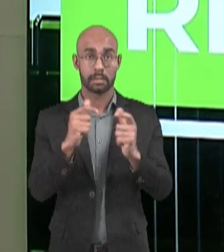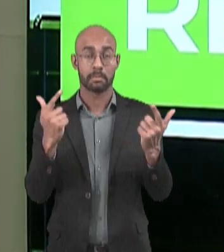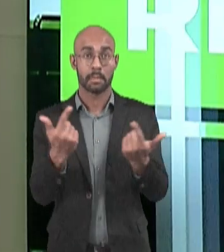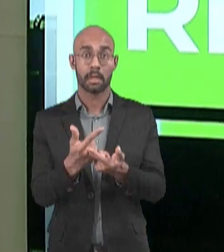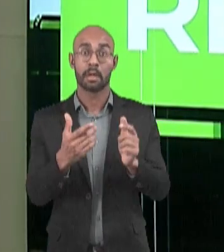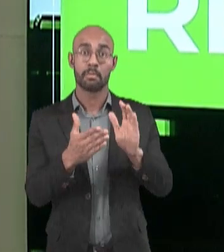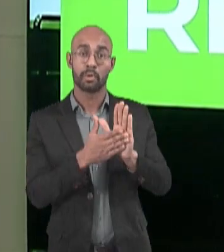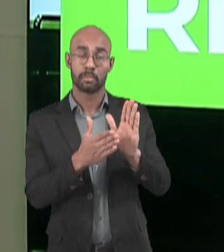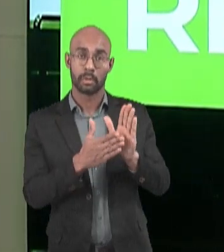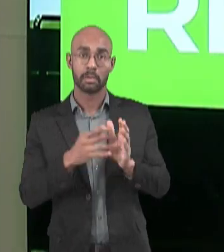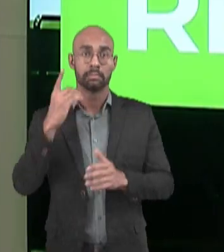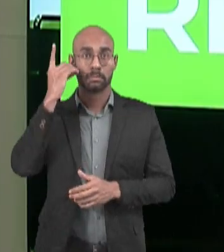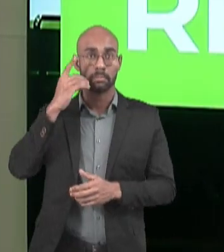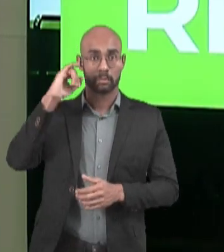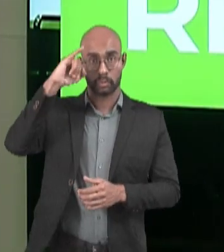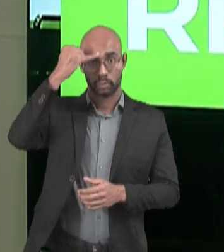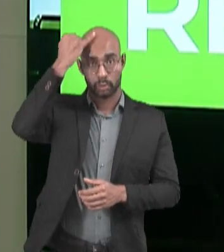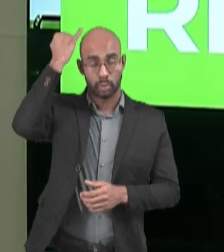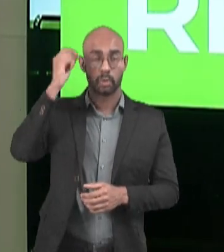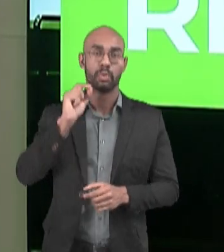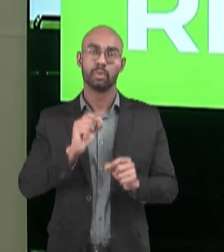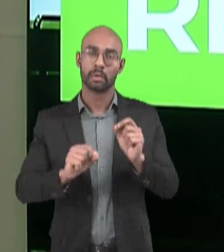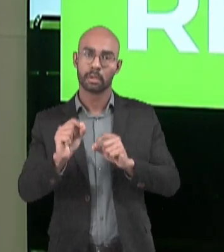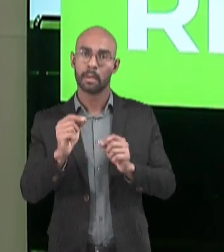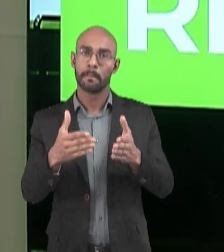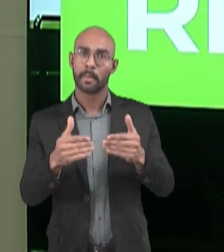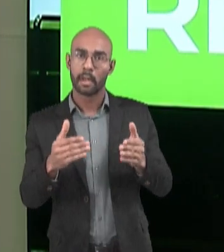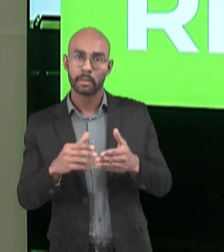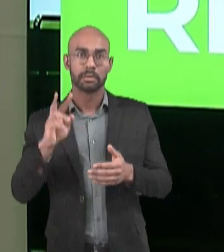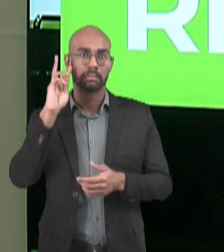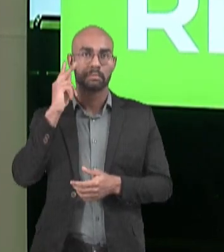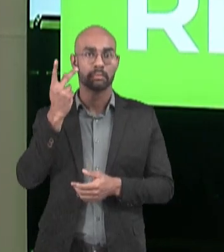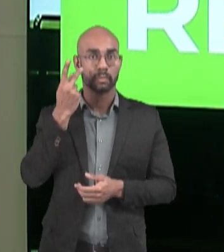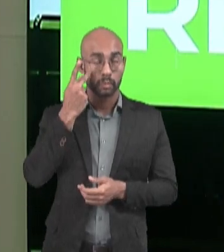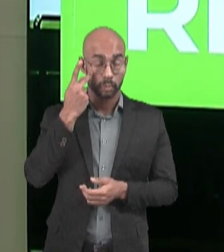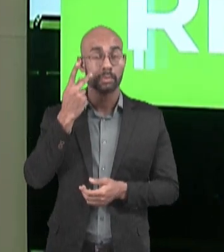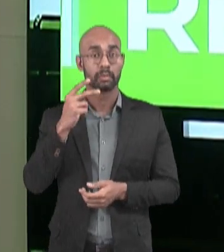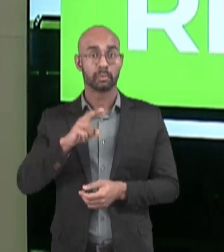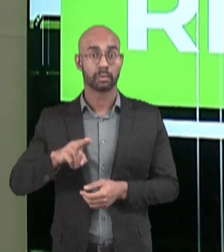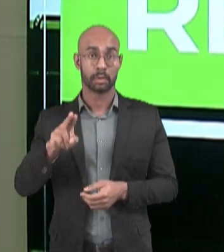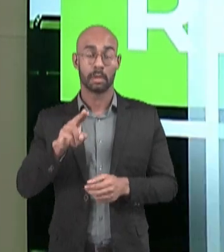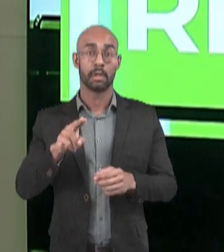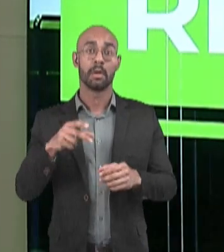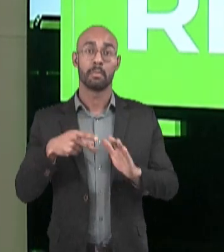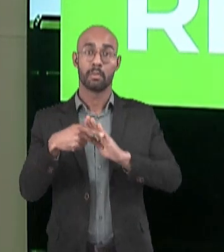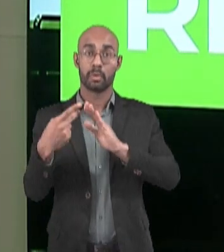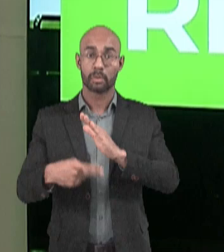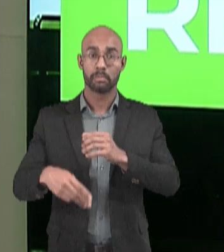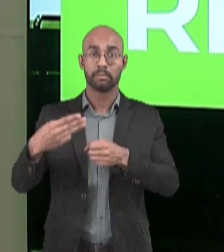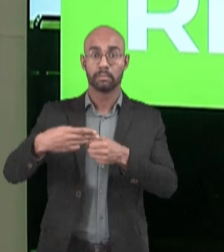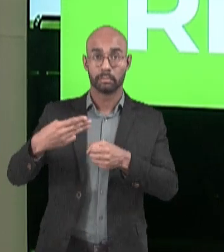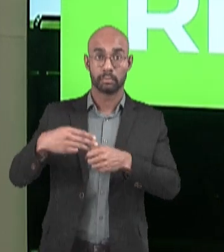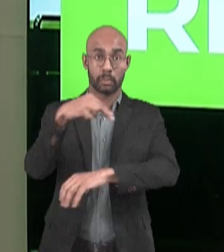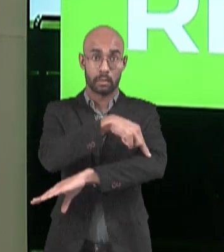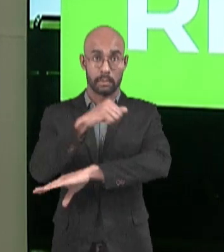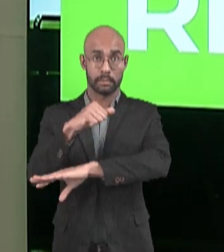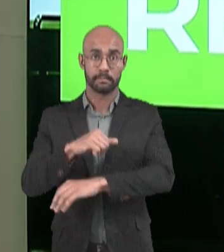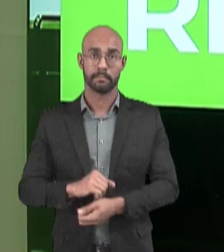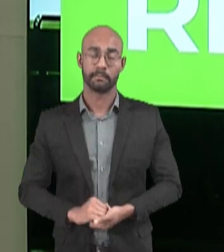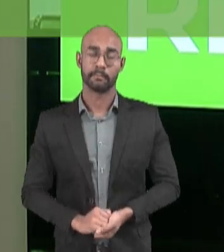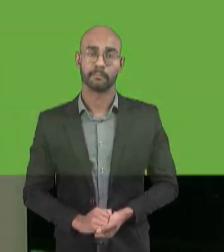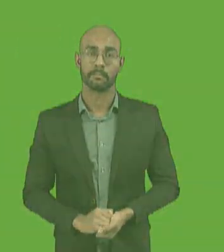Legislativa a proposta do deputado Júnior Mock, que pede o reconhecimento de utilidade pública de uma instituição no município de Nova